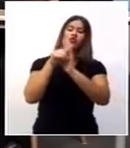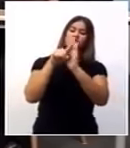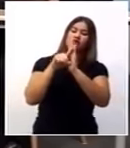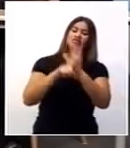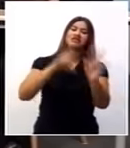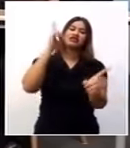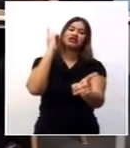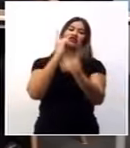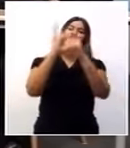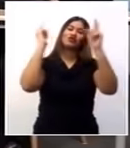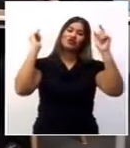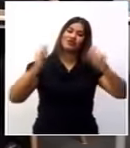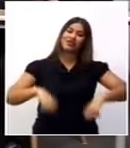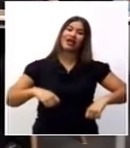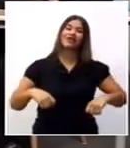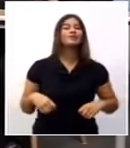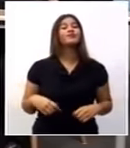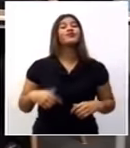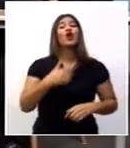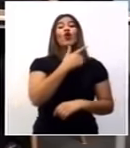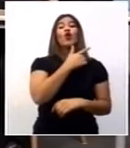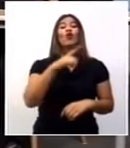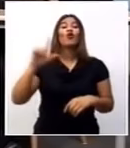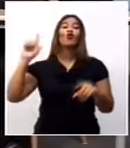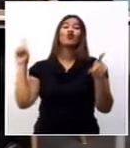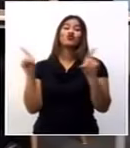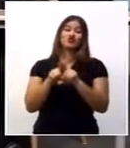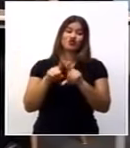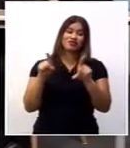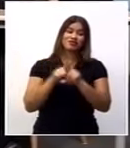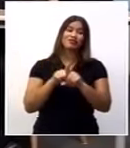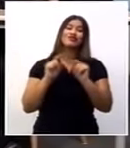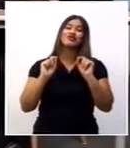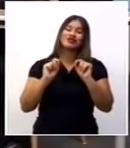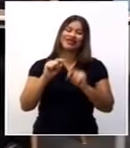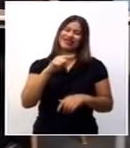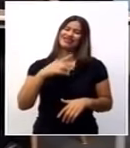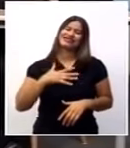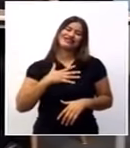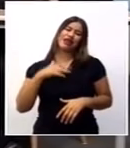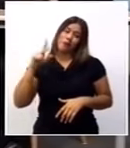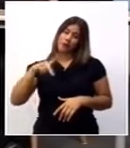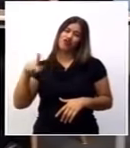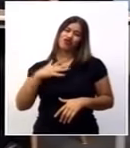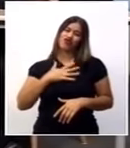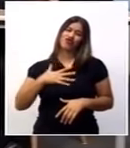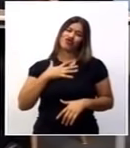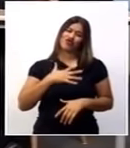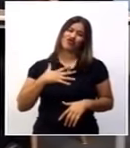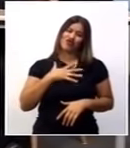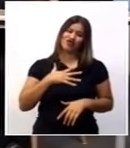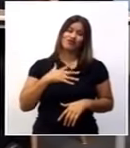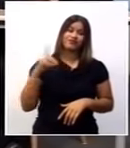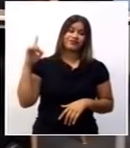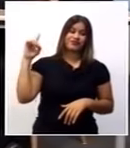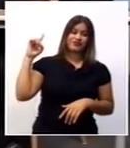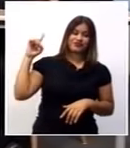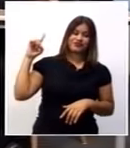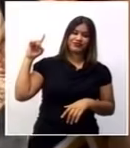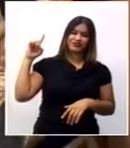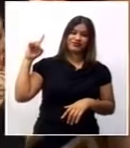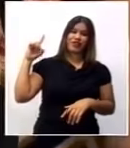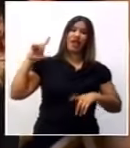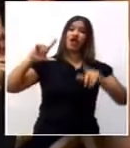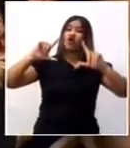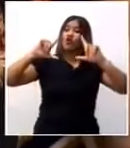pesquisa. Além desse, outra coisa, a professora Janaína vai adorar essa parte. Uma fotografia de